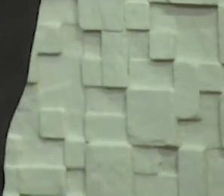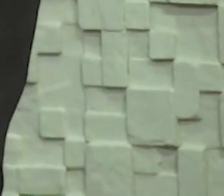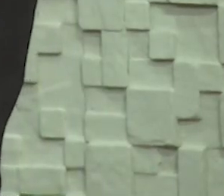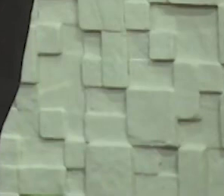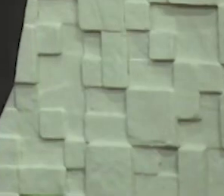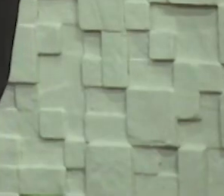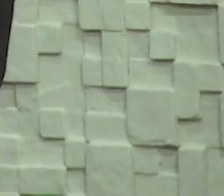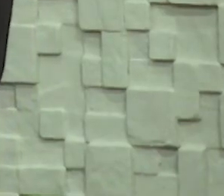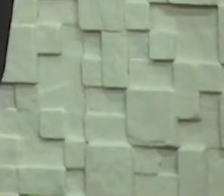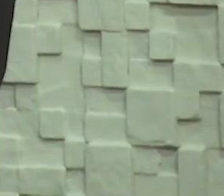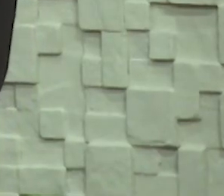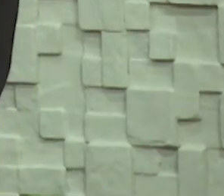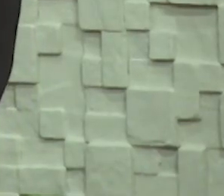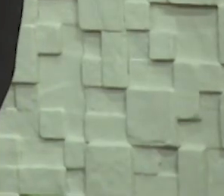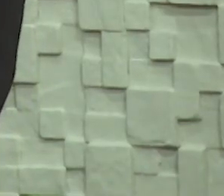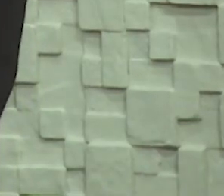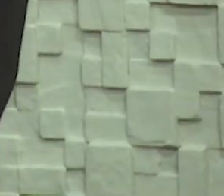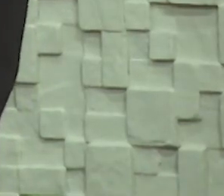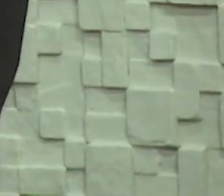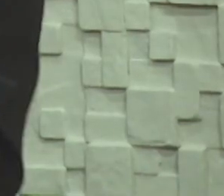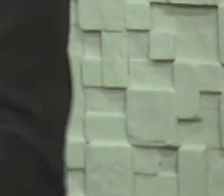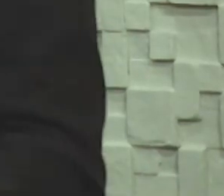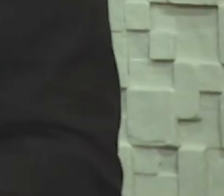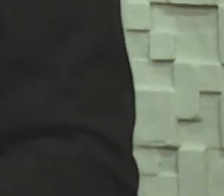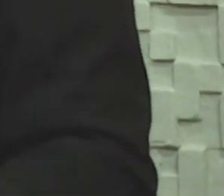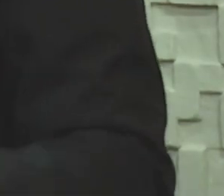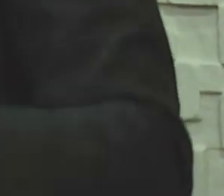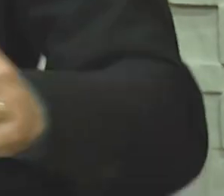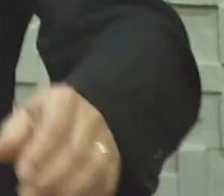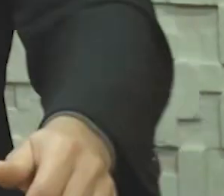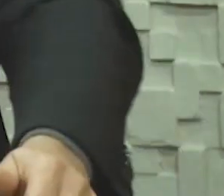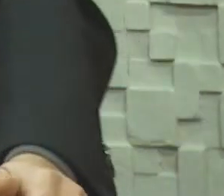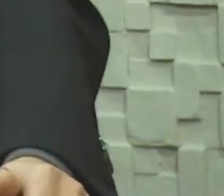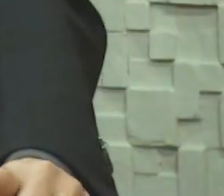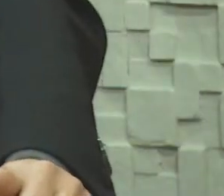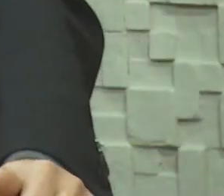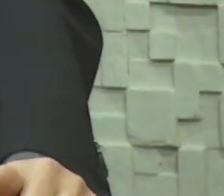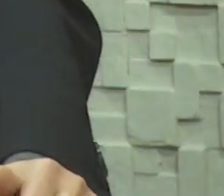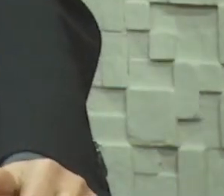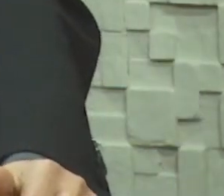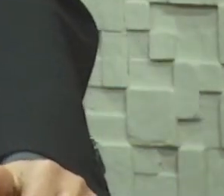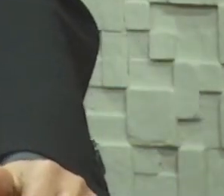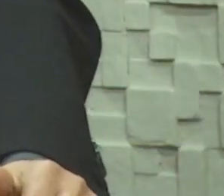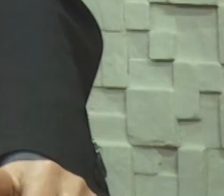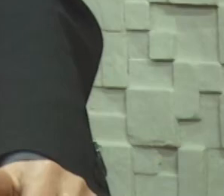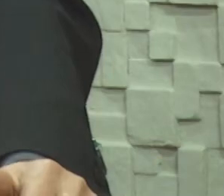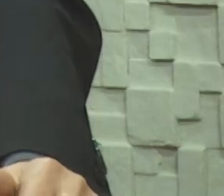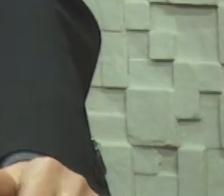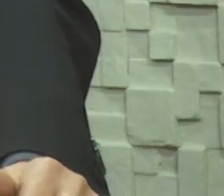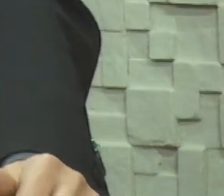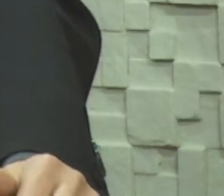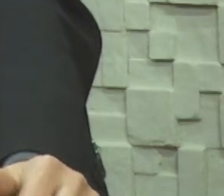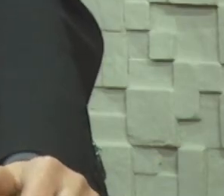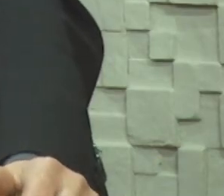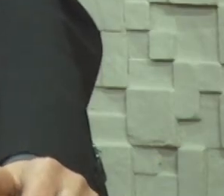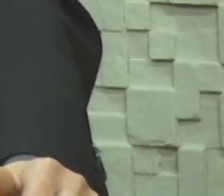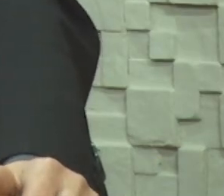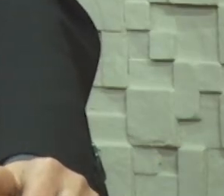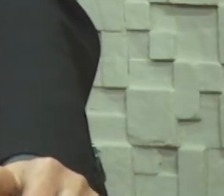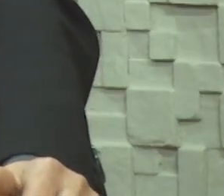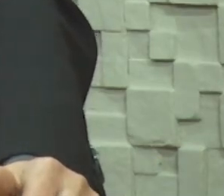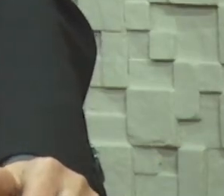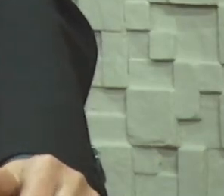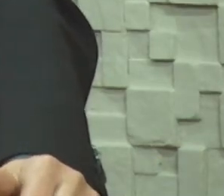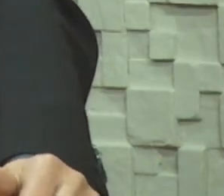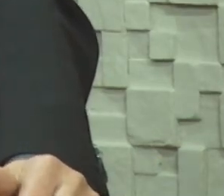desses ao redor de 6% morrem antes de completar o primeiro ano tá então a cardiopatia congênita